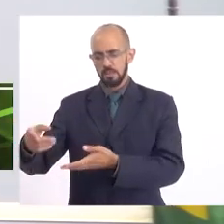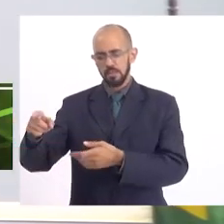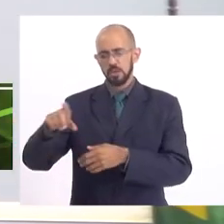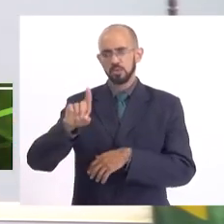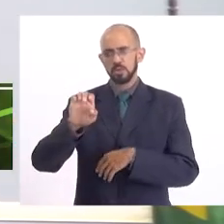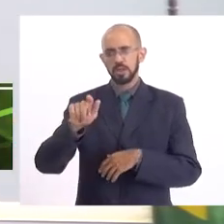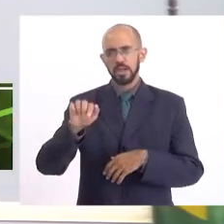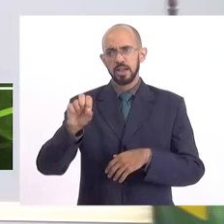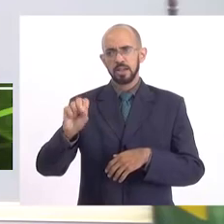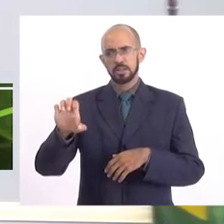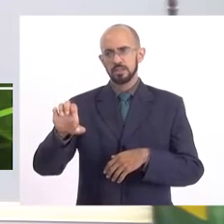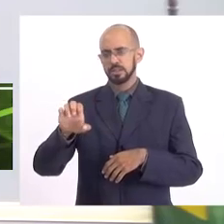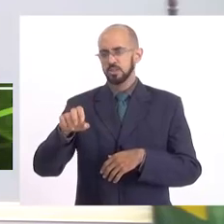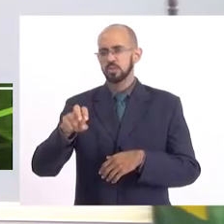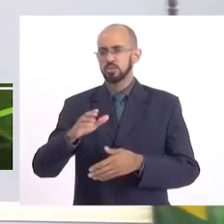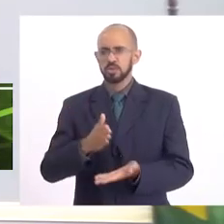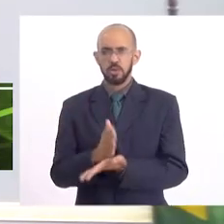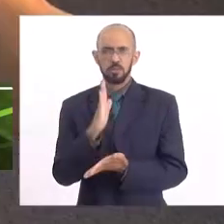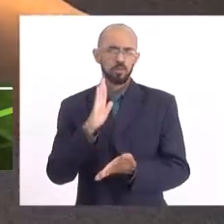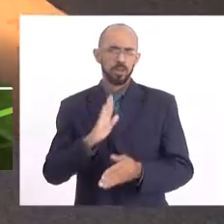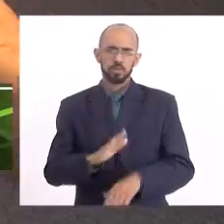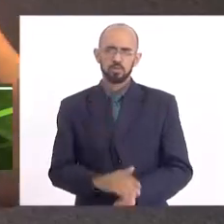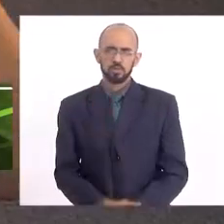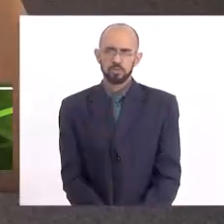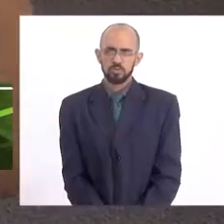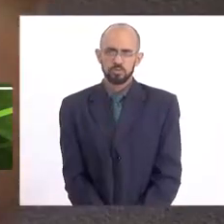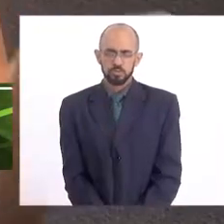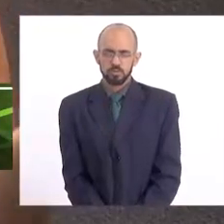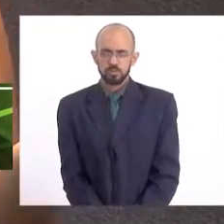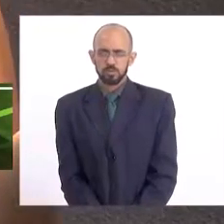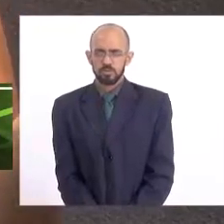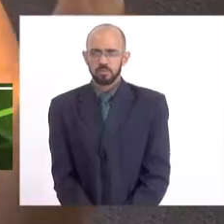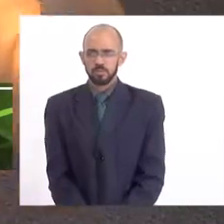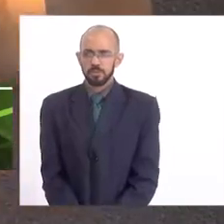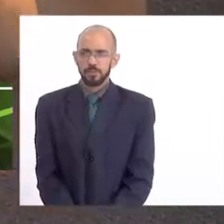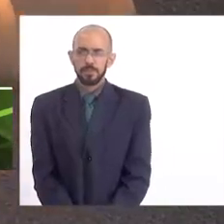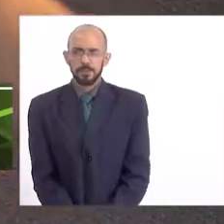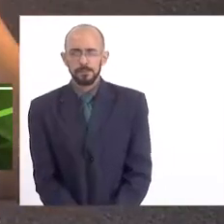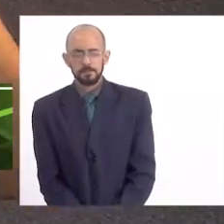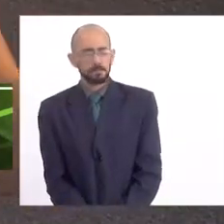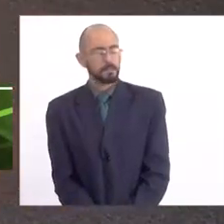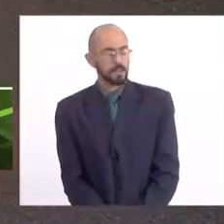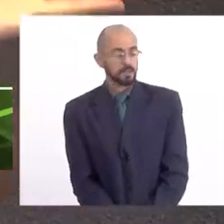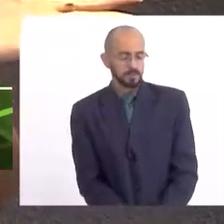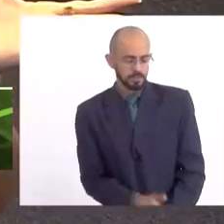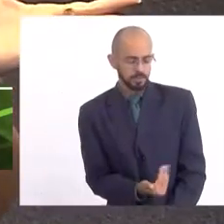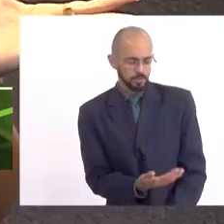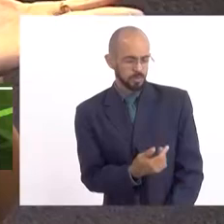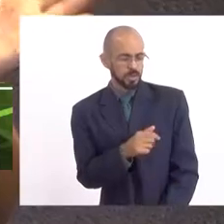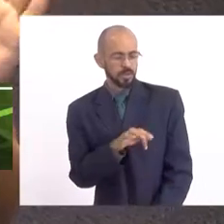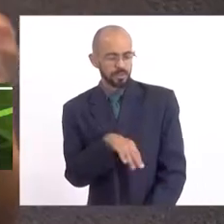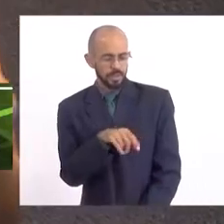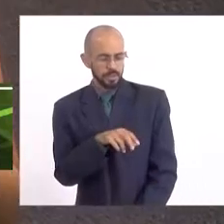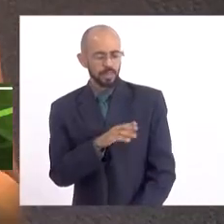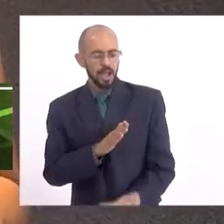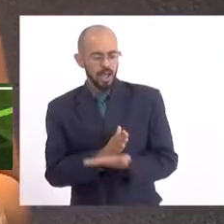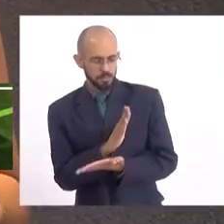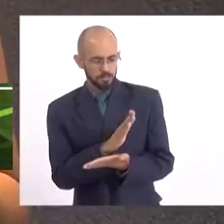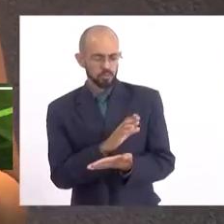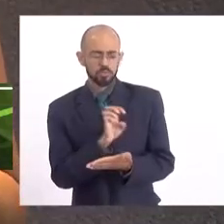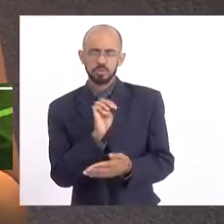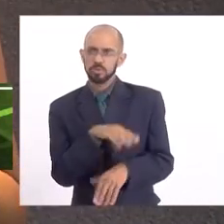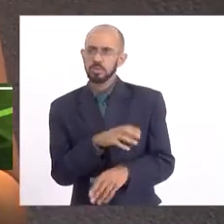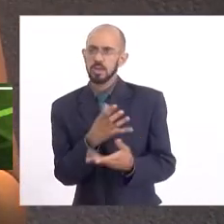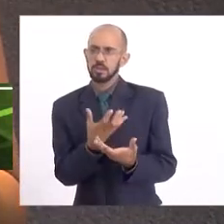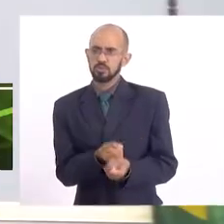estão aptos. Aí é um essa era só a minha dúvida. Então, quem está apto, continua. Quem não tiver, quem está aprovado, continua. Quem está